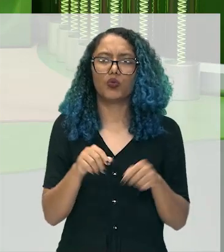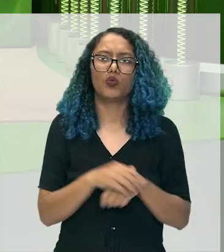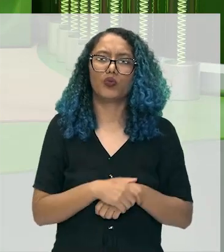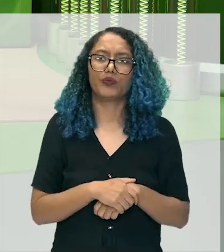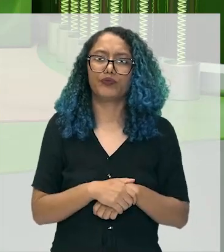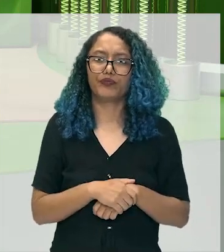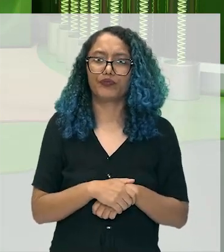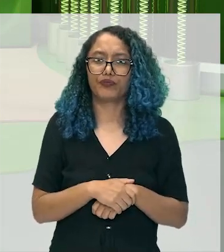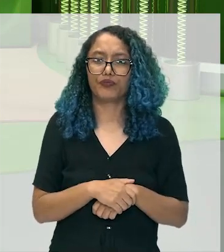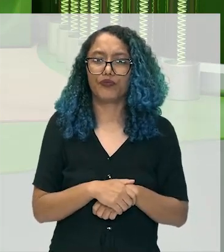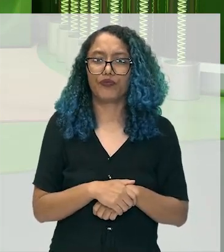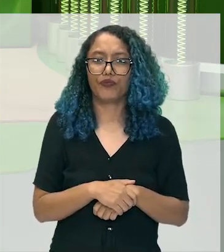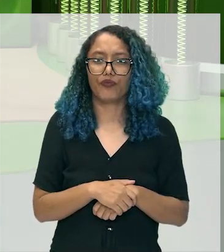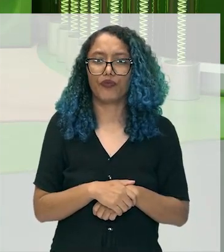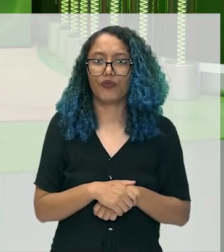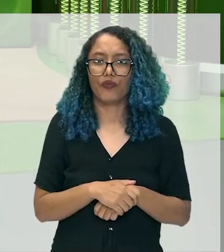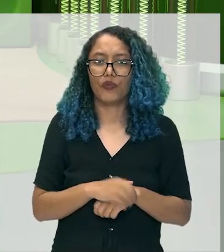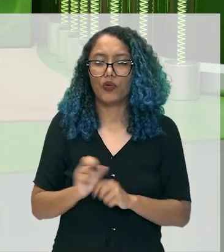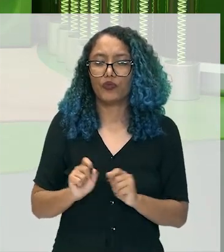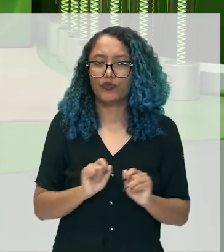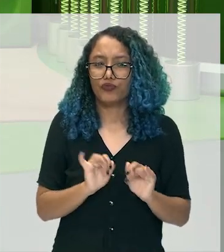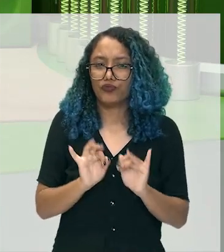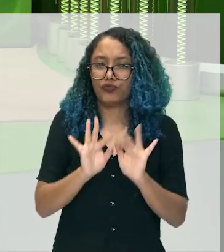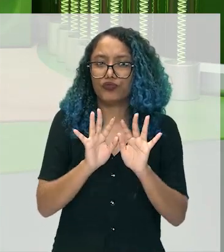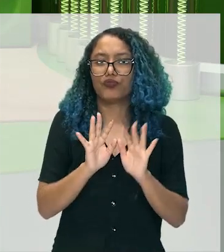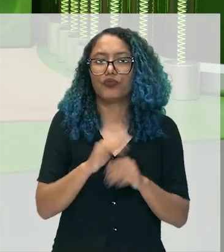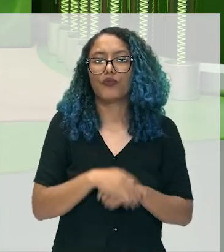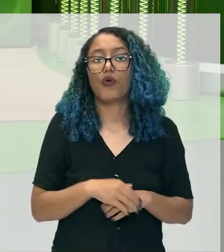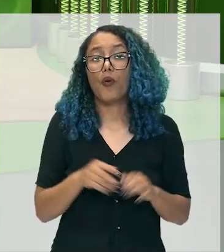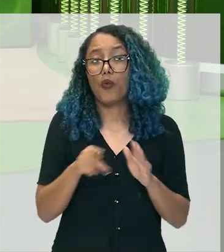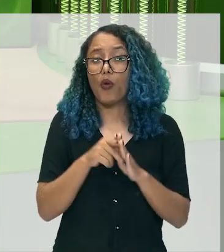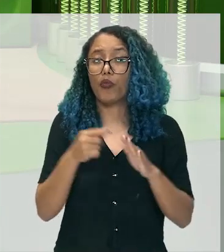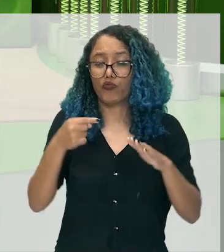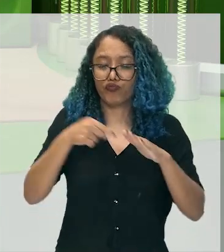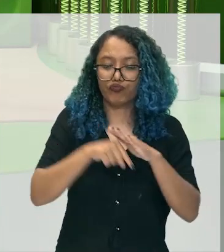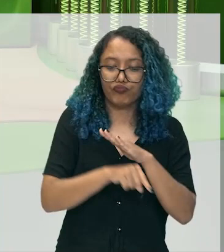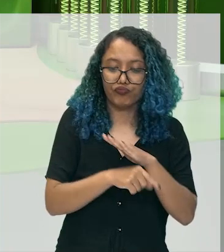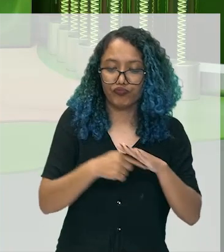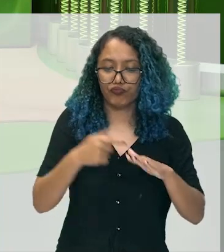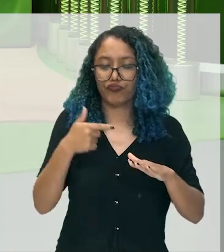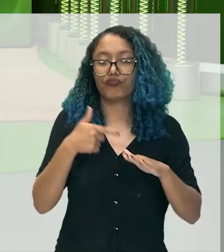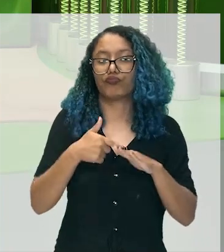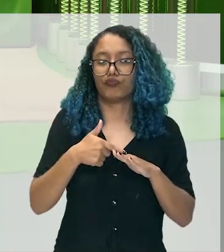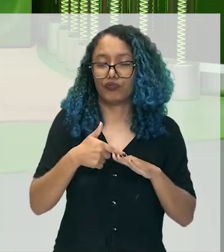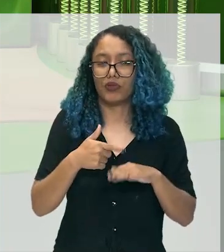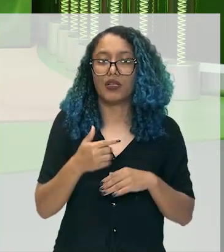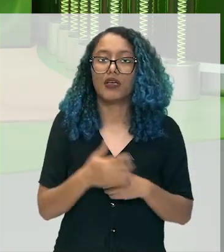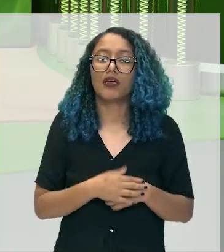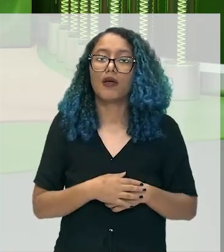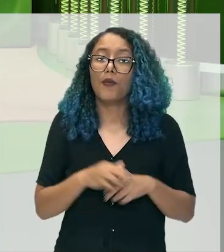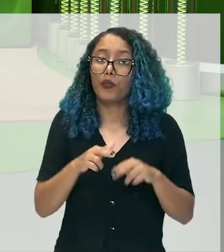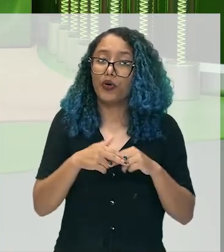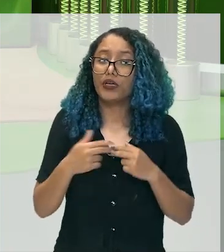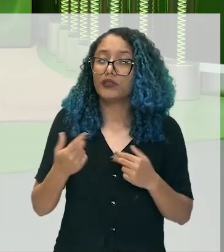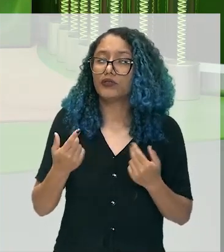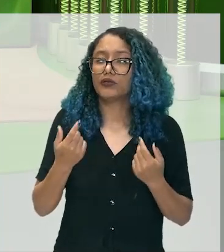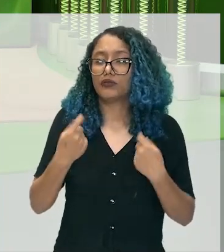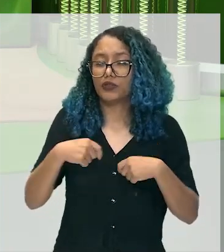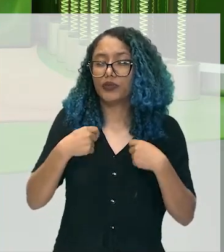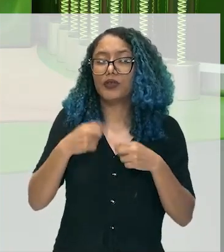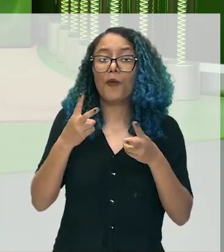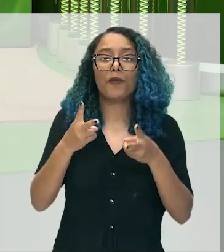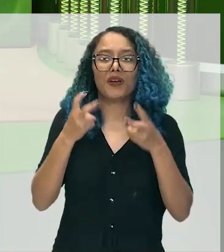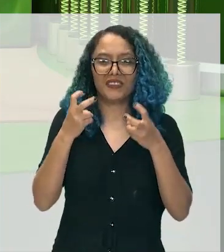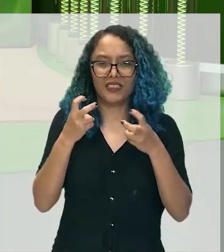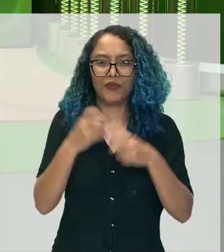de uso desses gases por uso de combustíveis fósseis. Então, nós sempre temos que